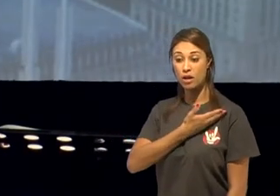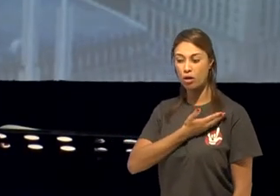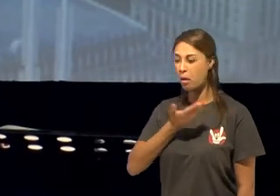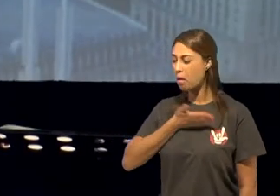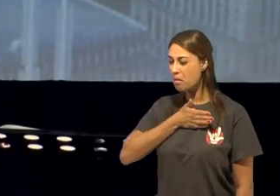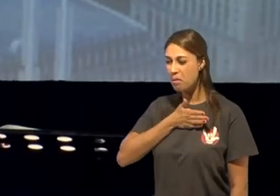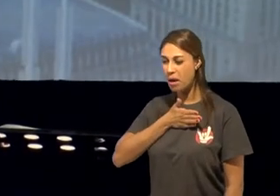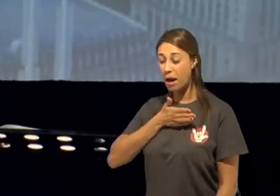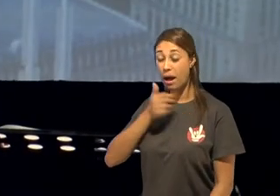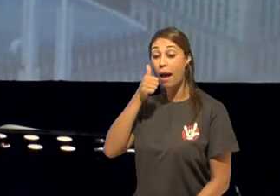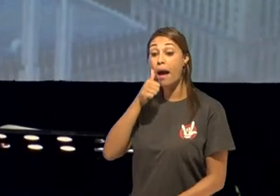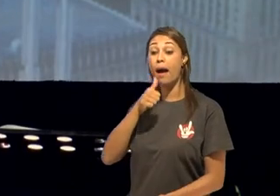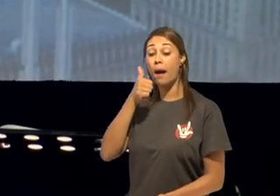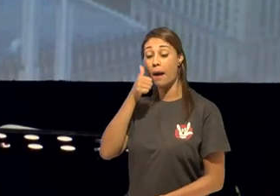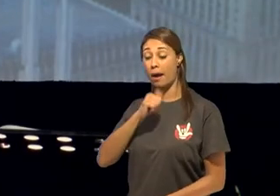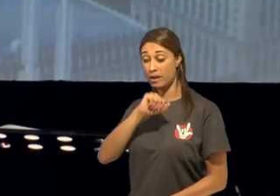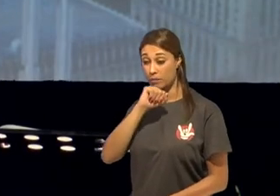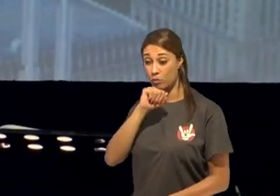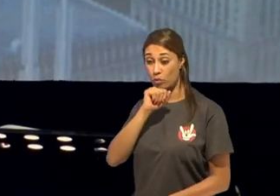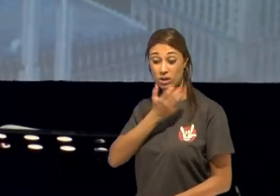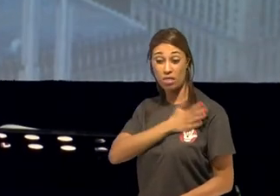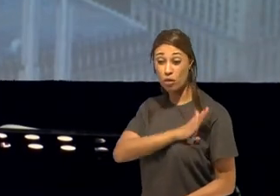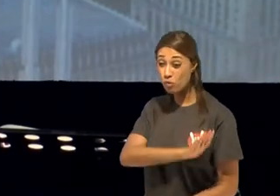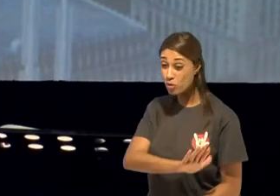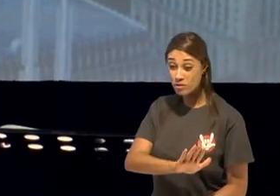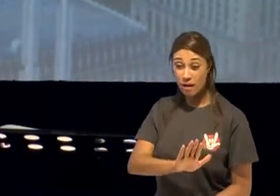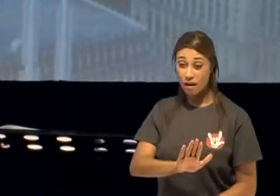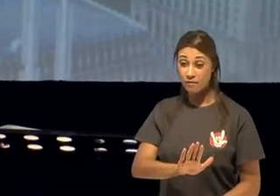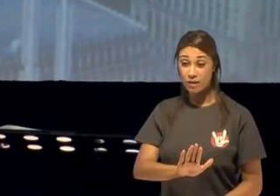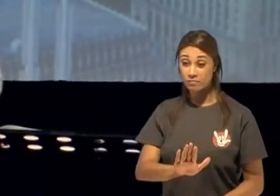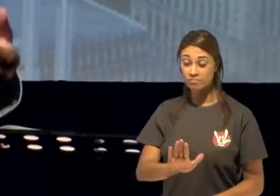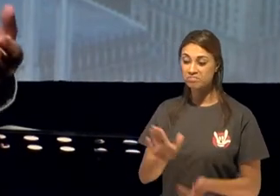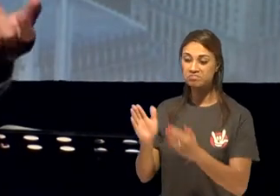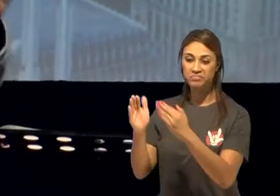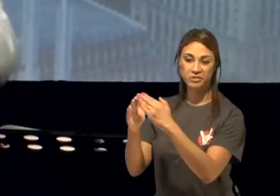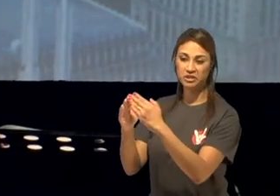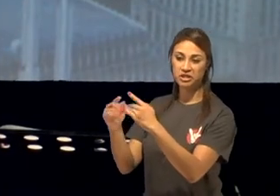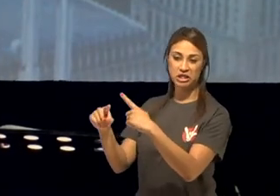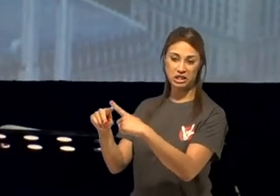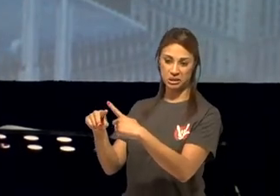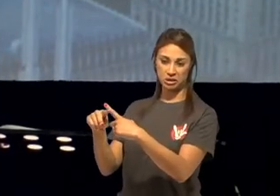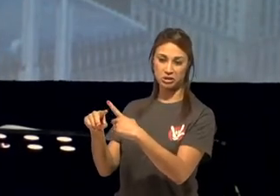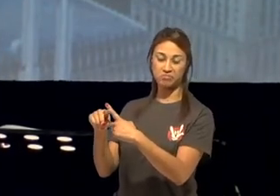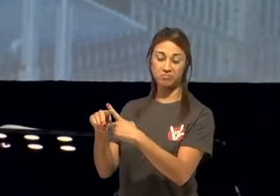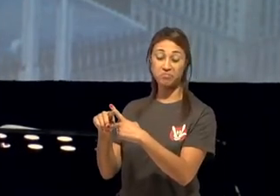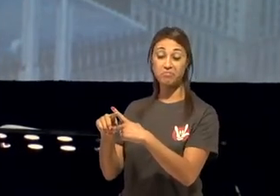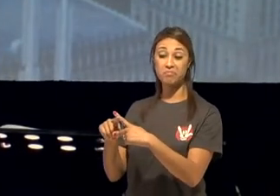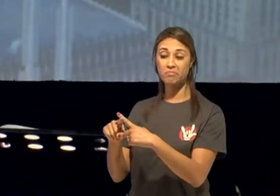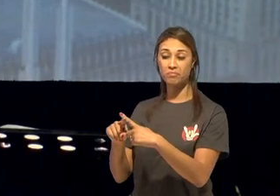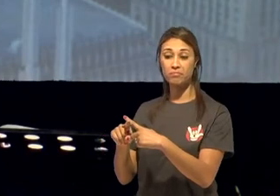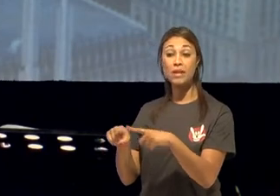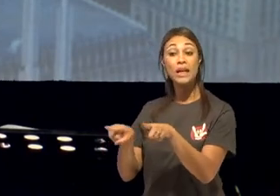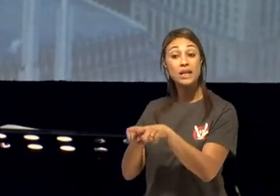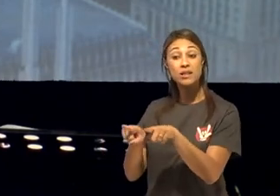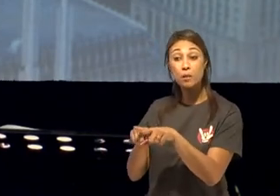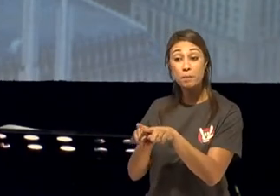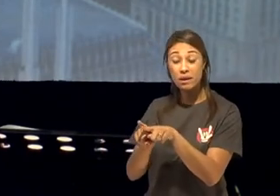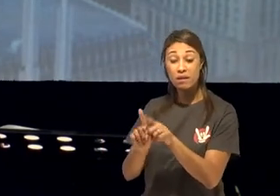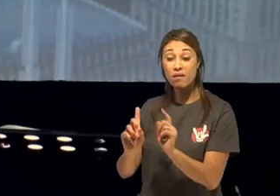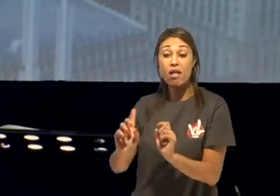acabou largando ele por causa de Jesus. E ela não deixava que as suas filhas vissem o